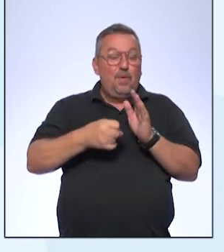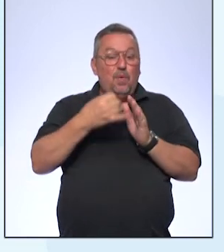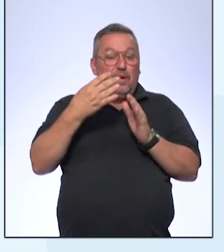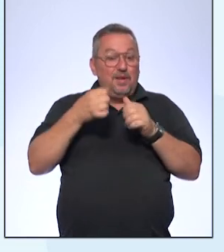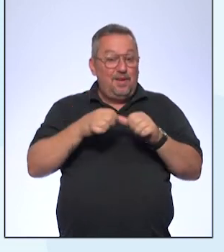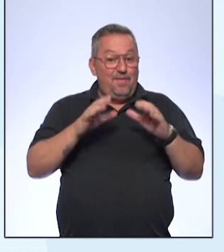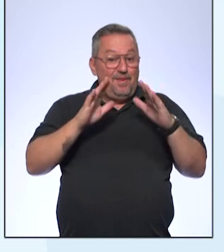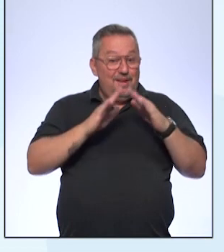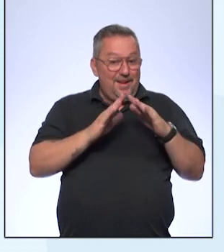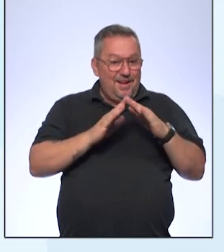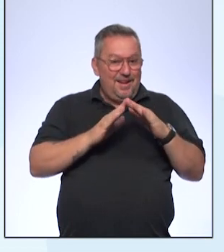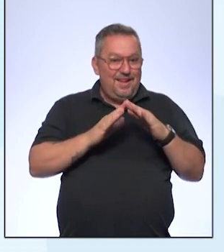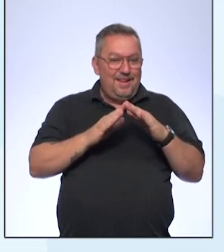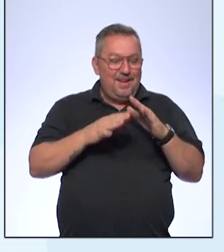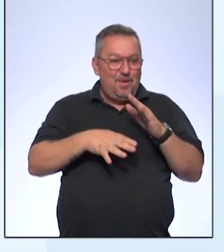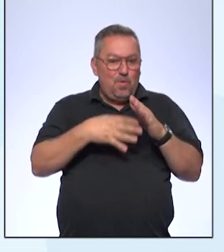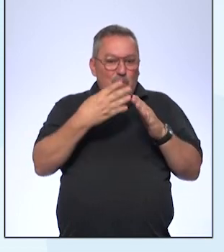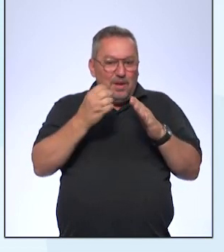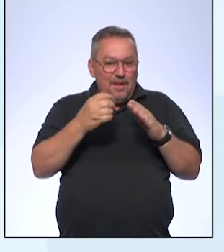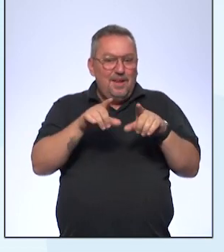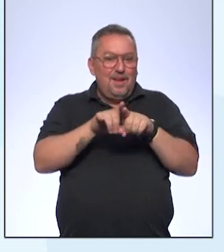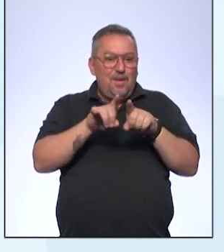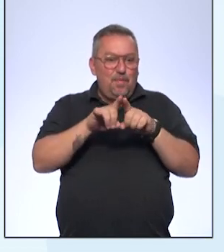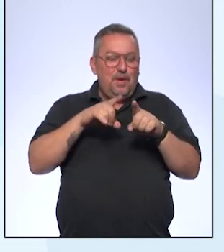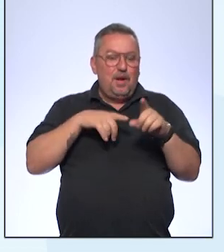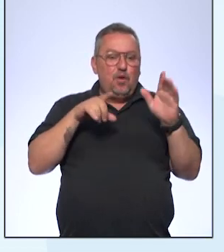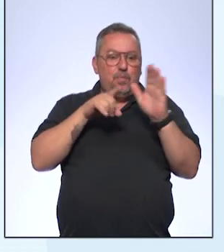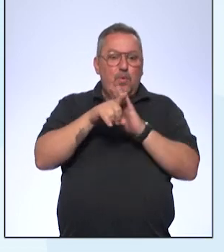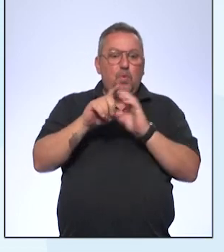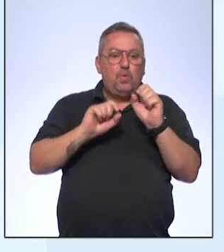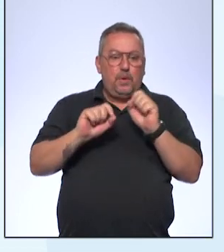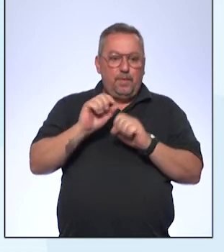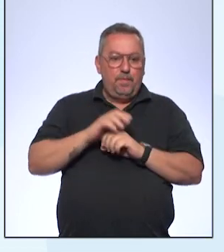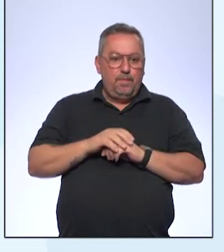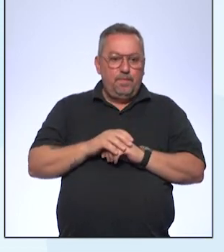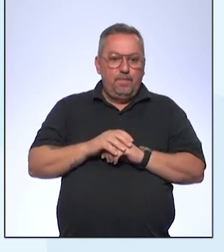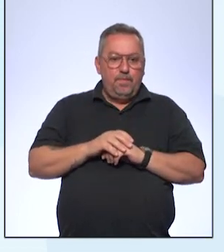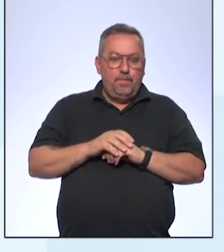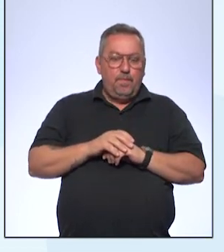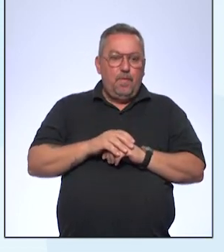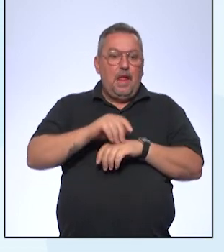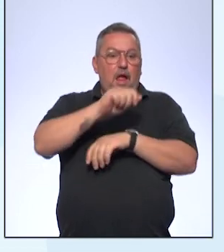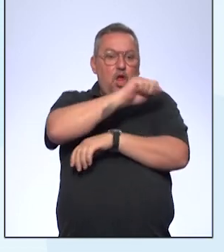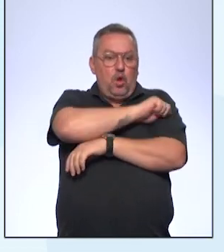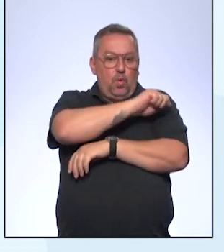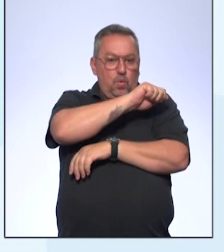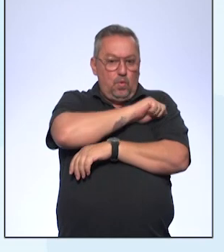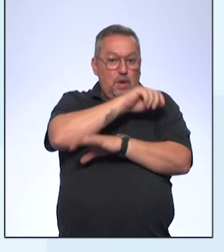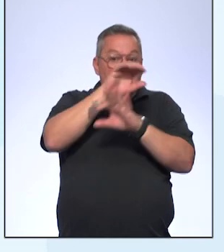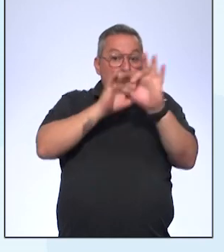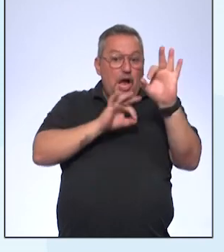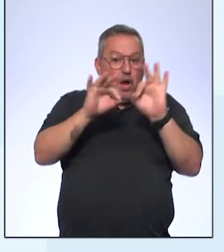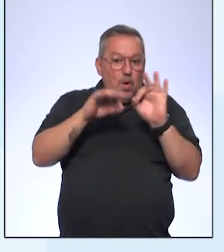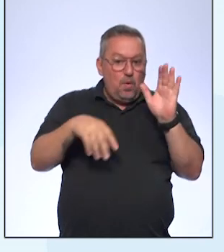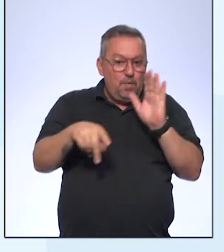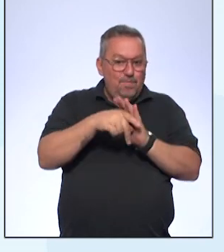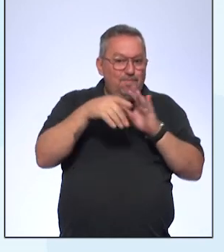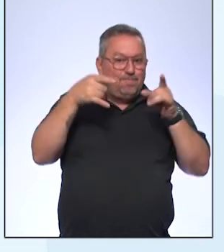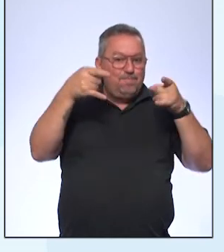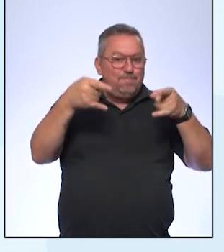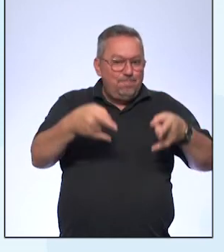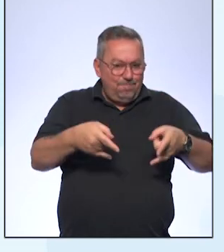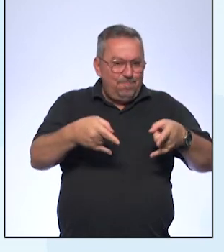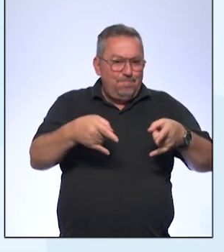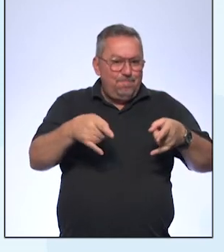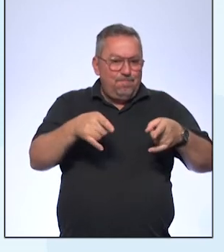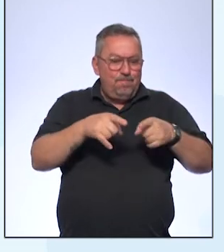Ale? Estamos todos de quarentena? A pergunta foi, se os alunos arrumam seus quartos,